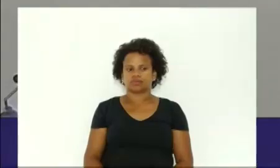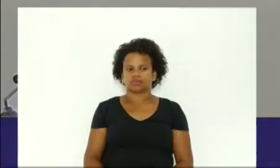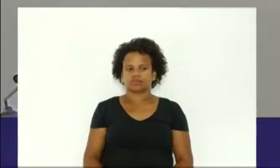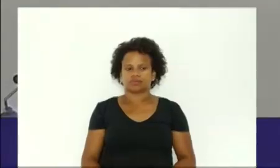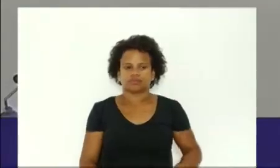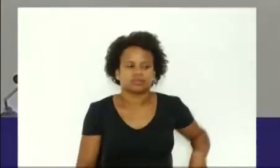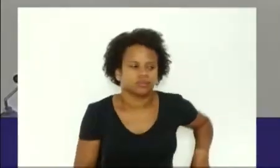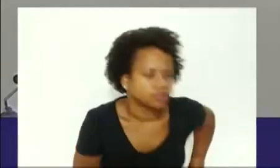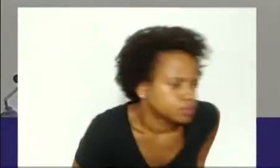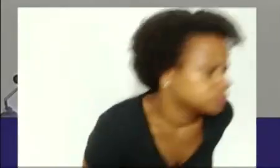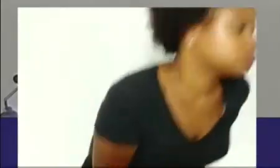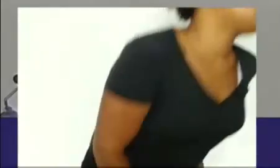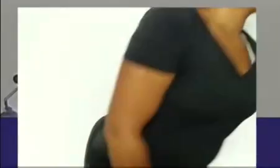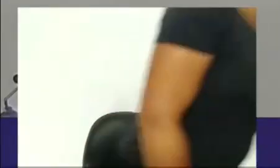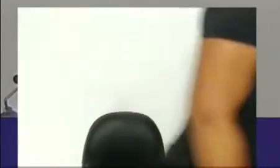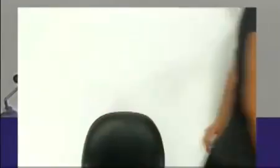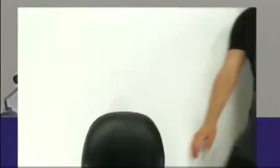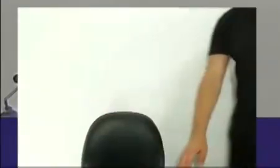Moção número...